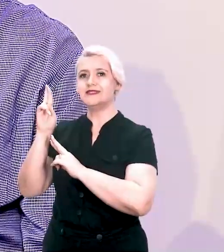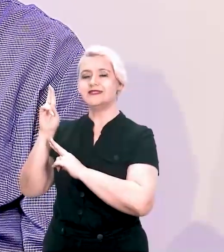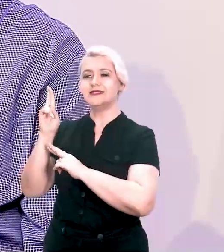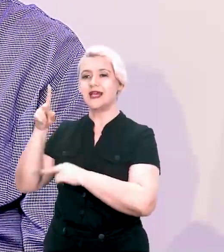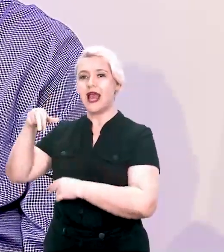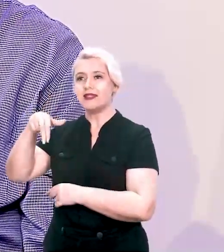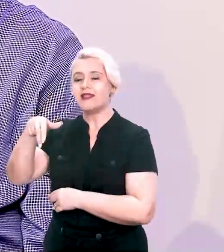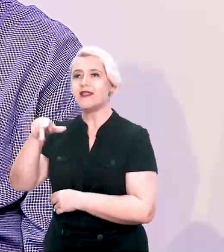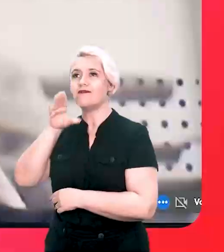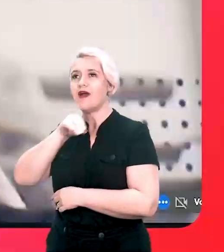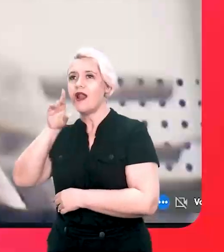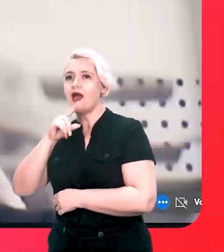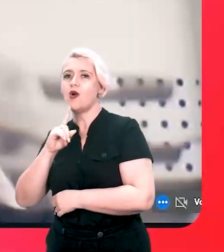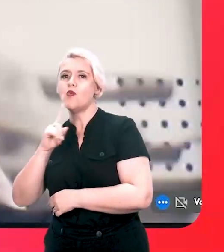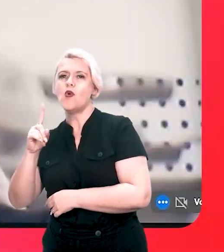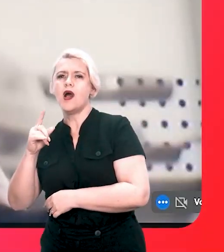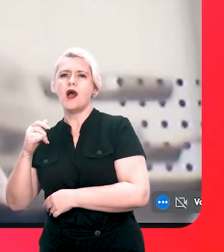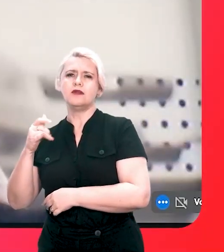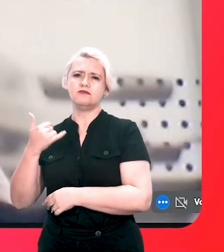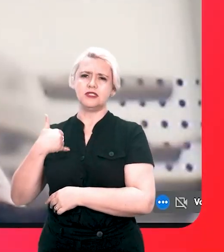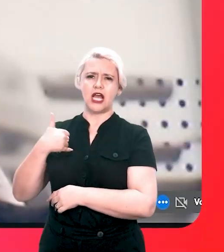meio de vida?